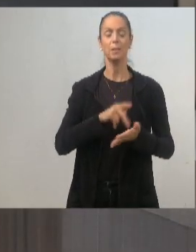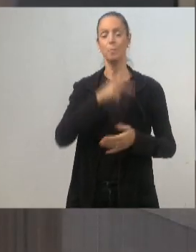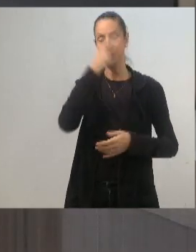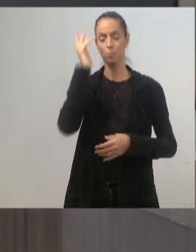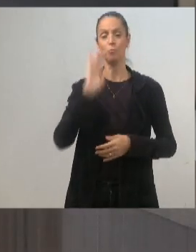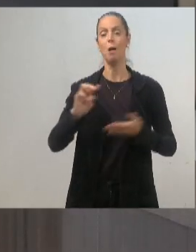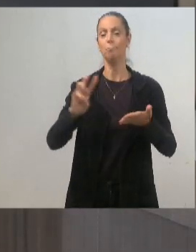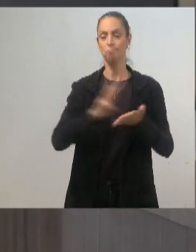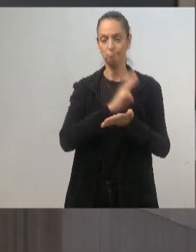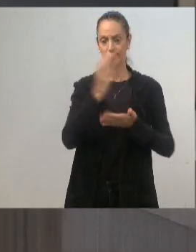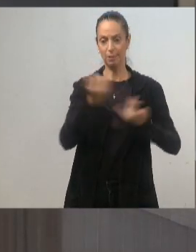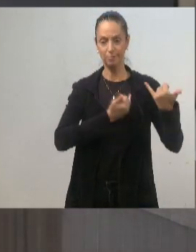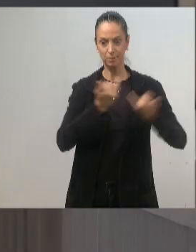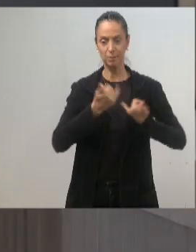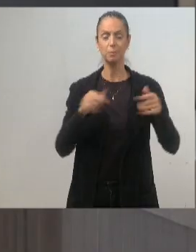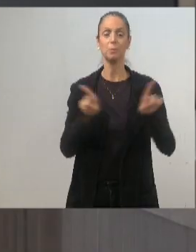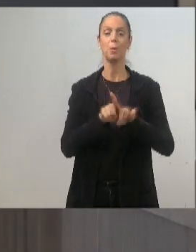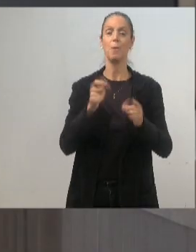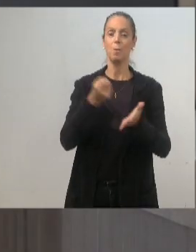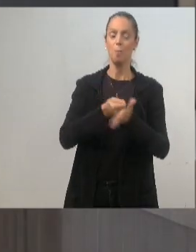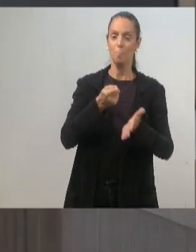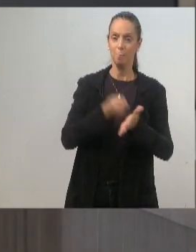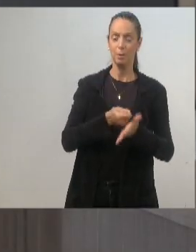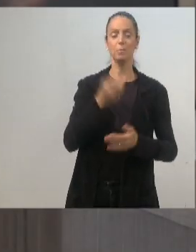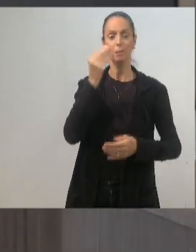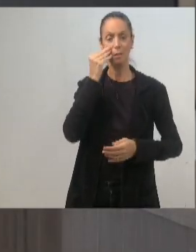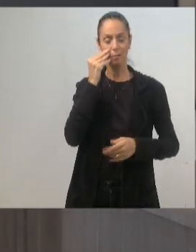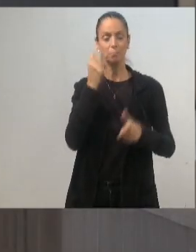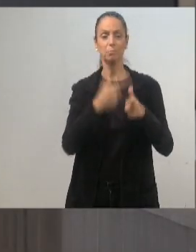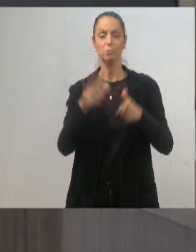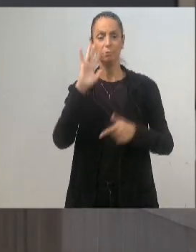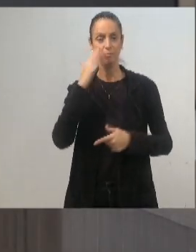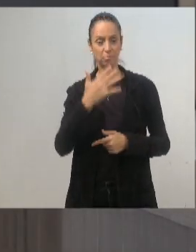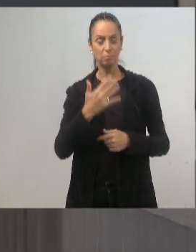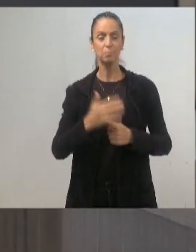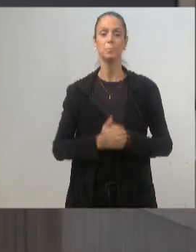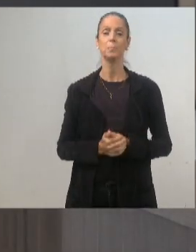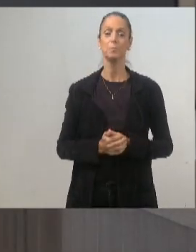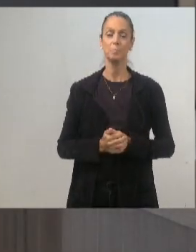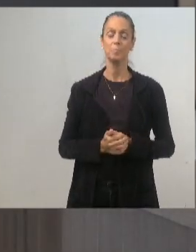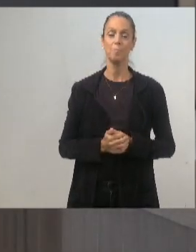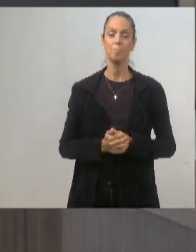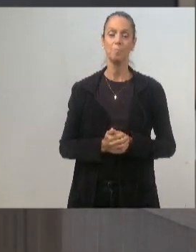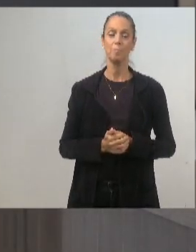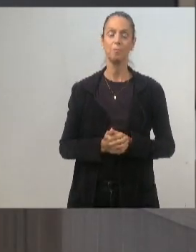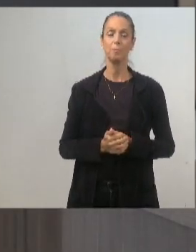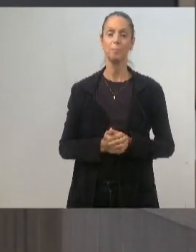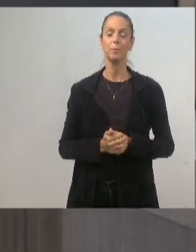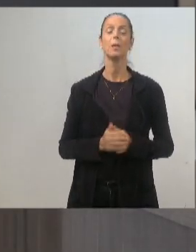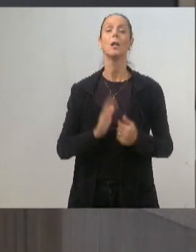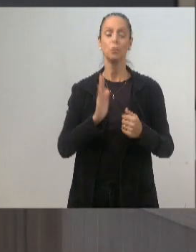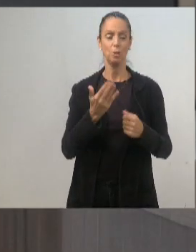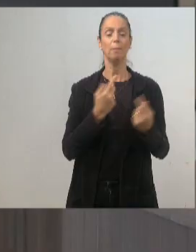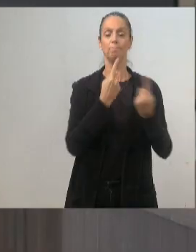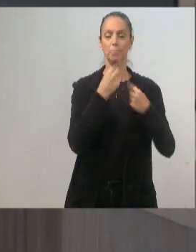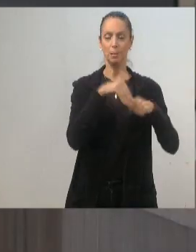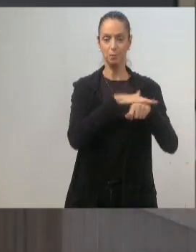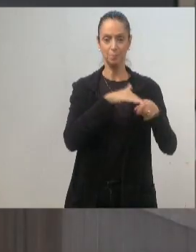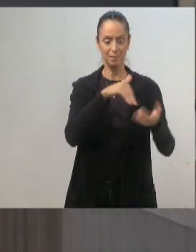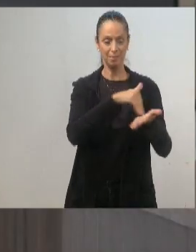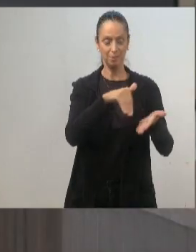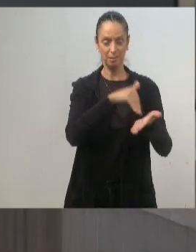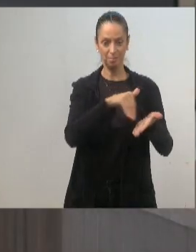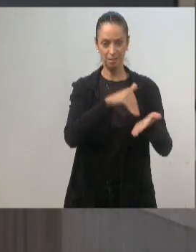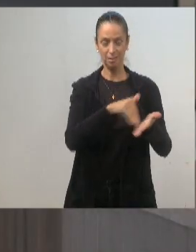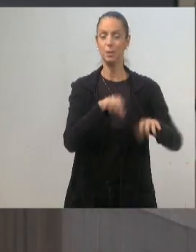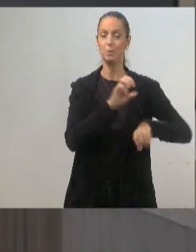a gente tem feito cobranças, vários encaminhamentos, a gente tem a todo momento levado a conhecimento da secretária da Educação em